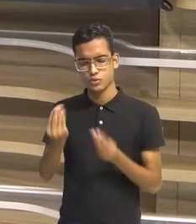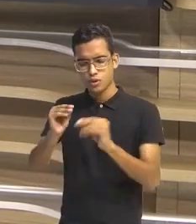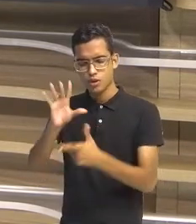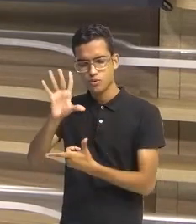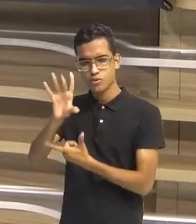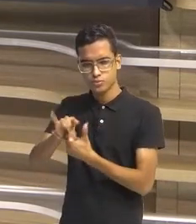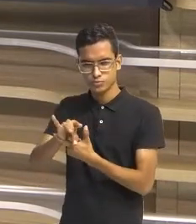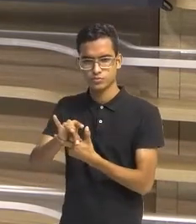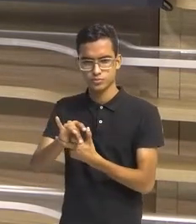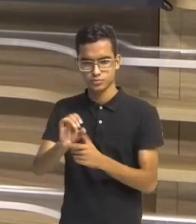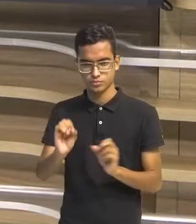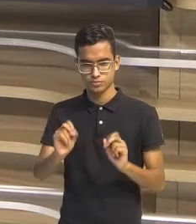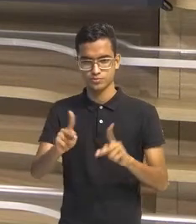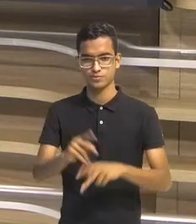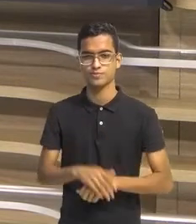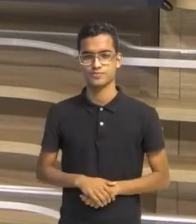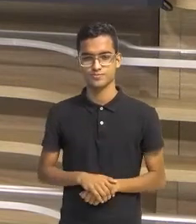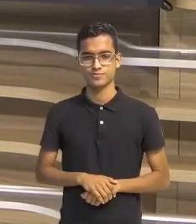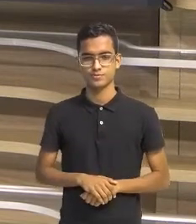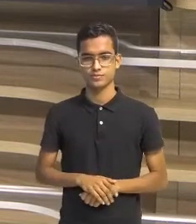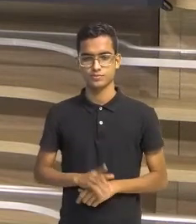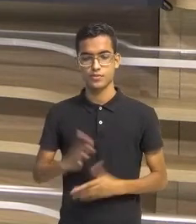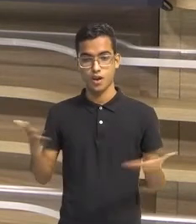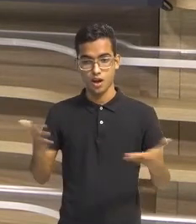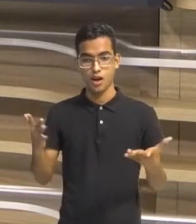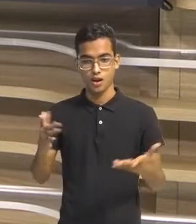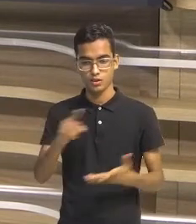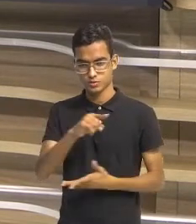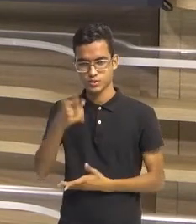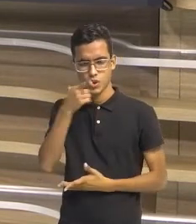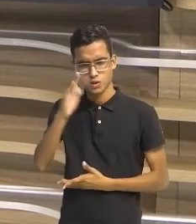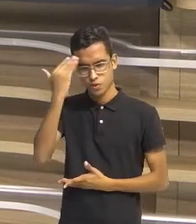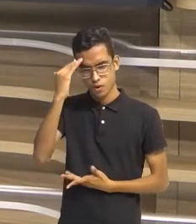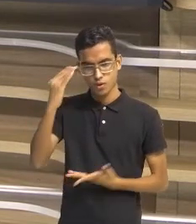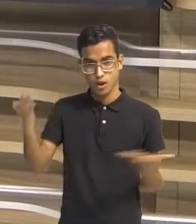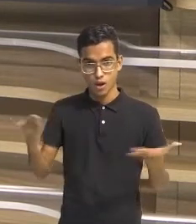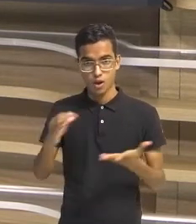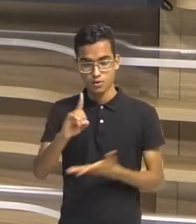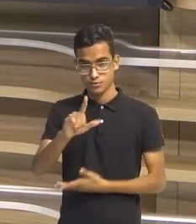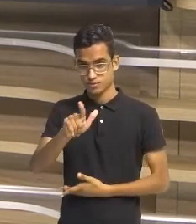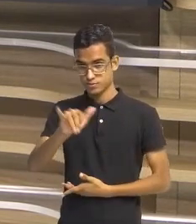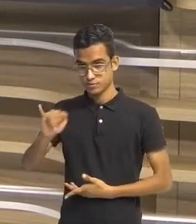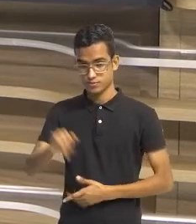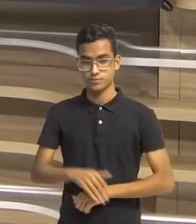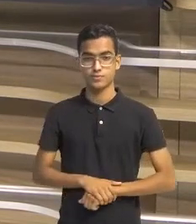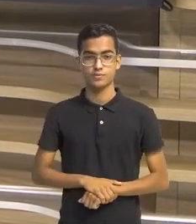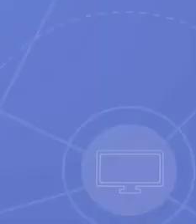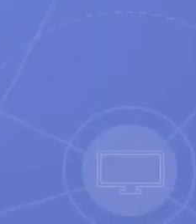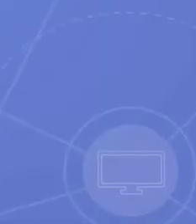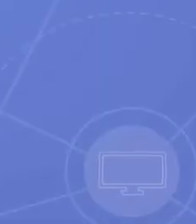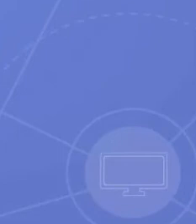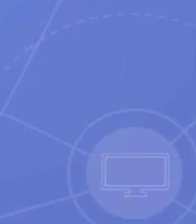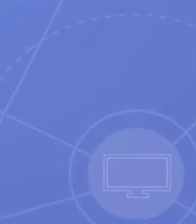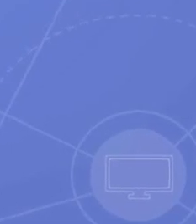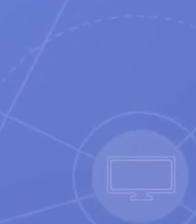do meio, o EN, tá bom? Agora a gente vai ver se vocês entenderam com a nossa dinâmica local interativa.